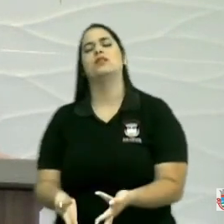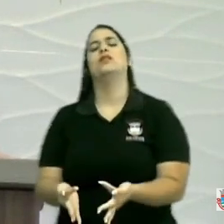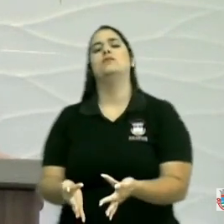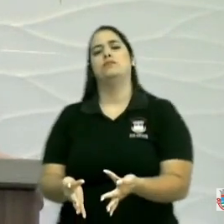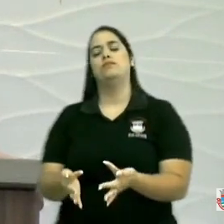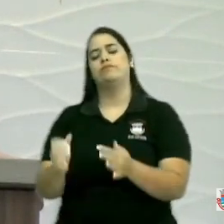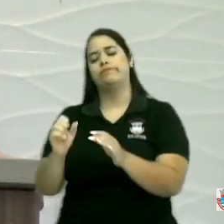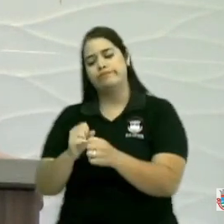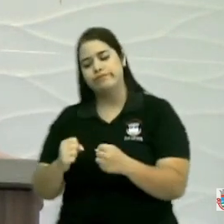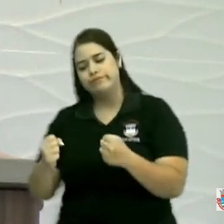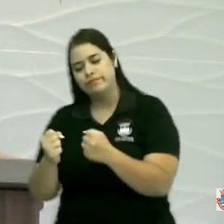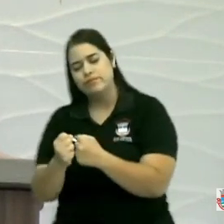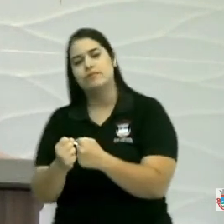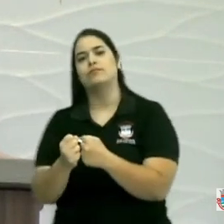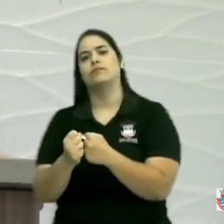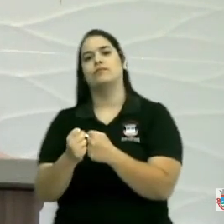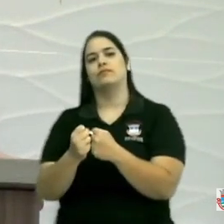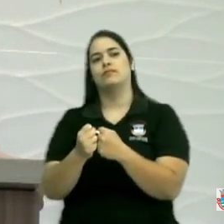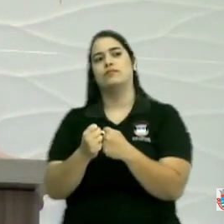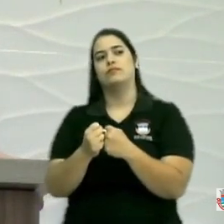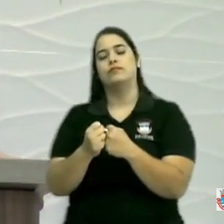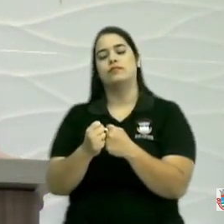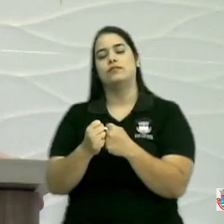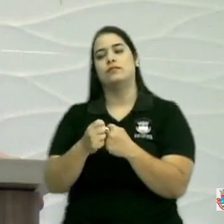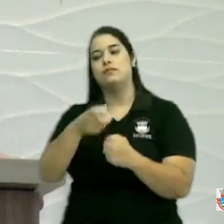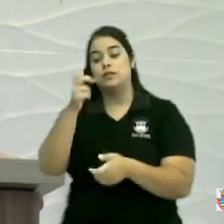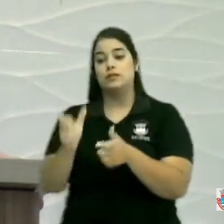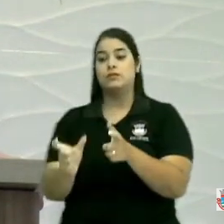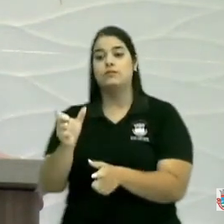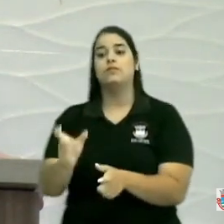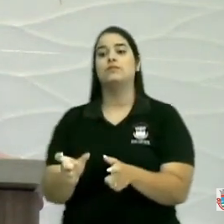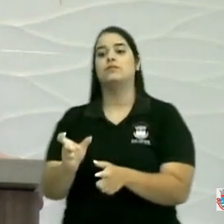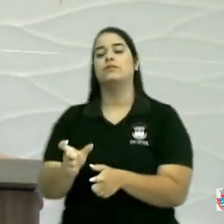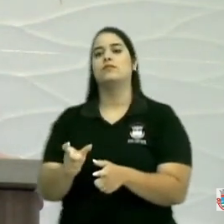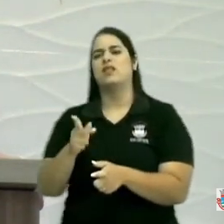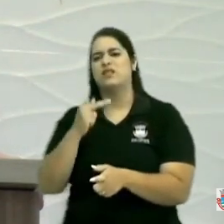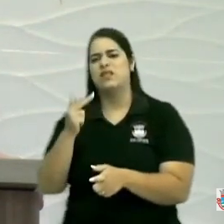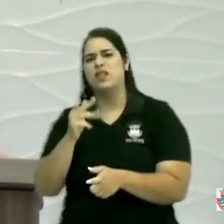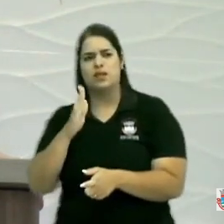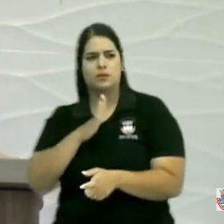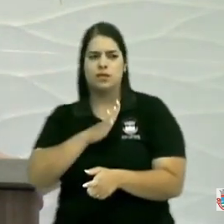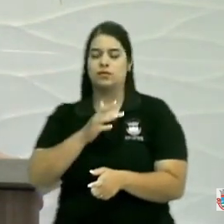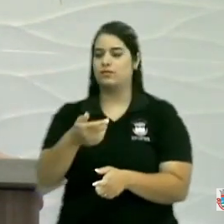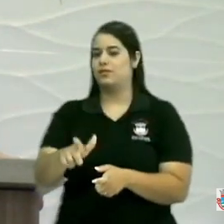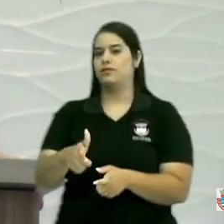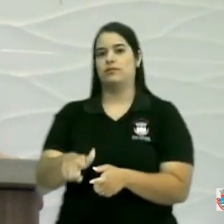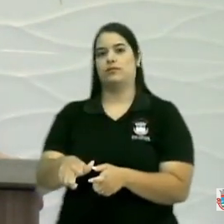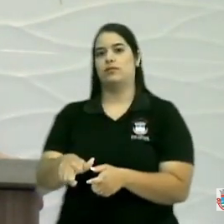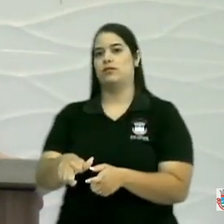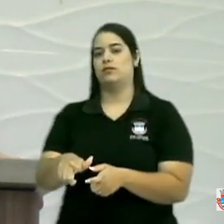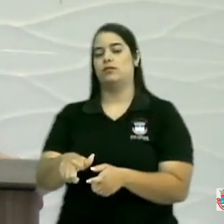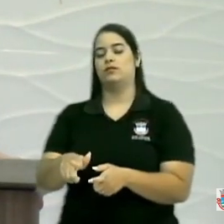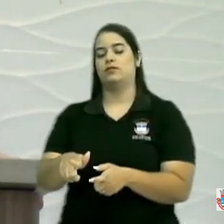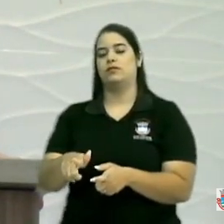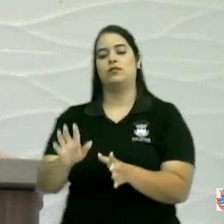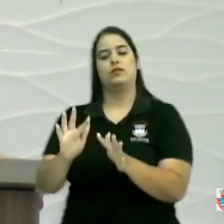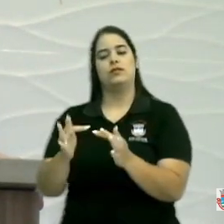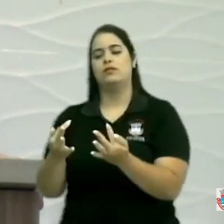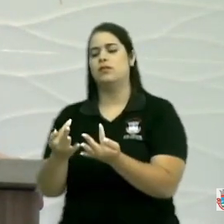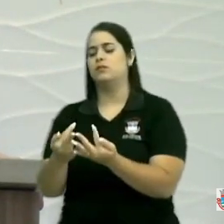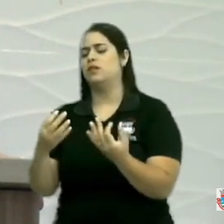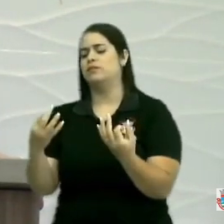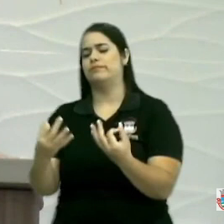em nossa sociedade. Uma pessoa sempre me dizia assim: ninguém tem o que falar da família de Zé Mota, ninguém tem um defeito a colocar na família de Zé